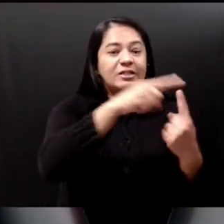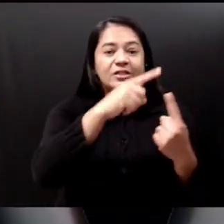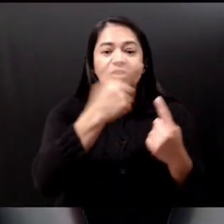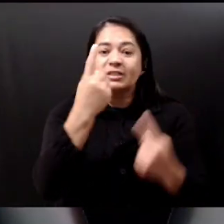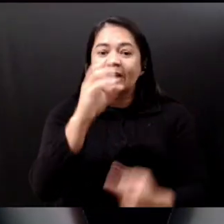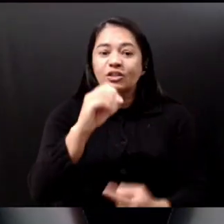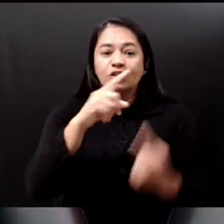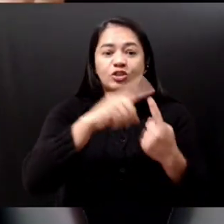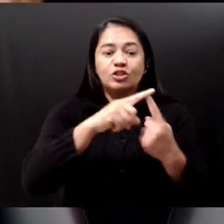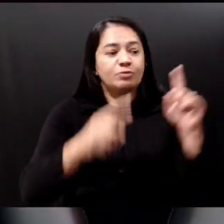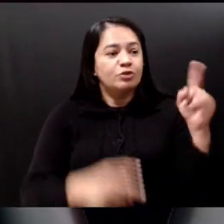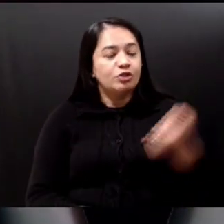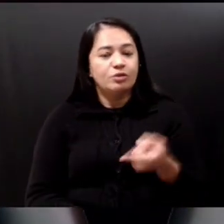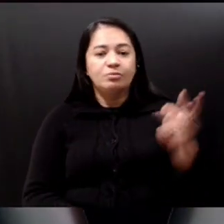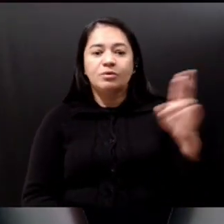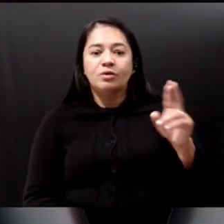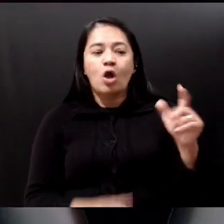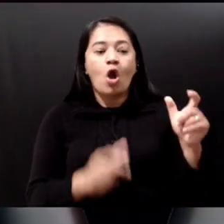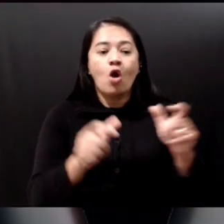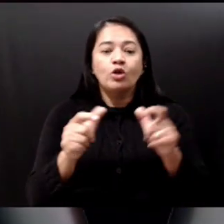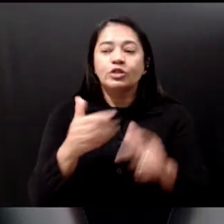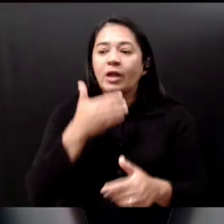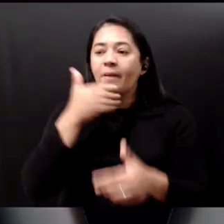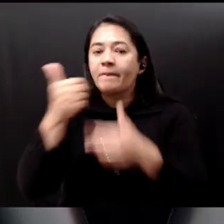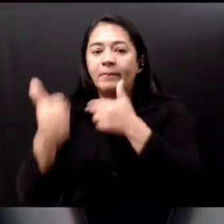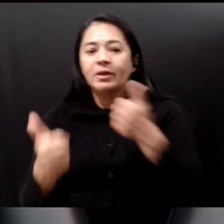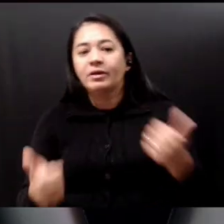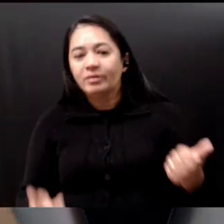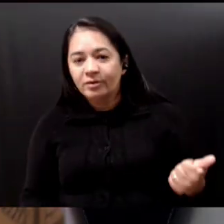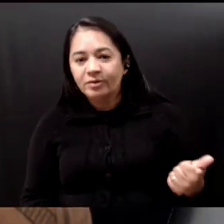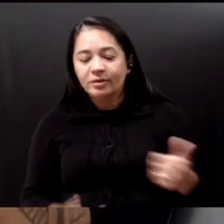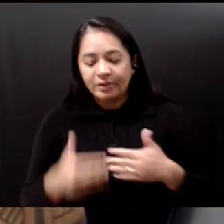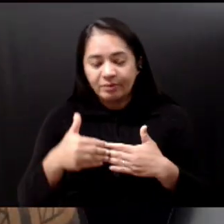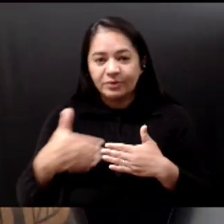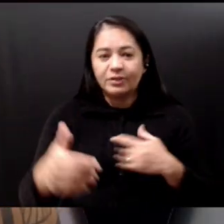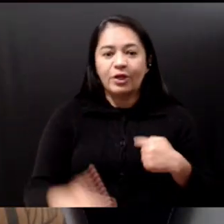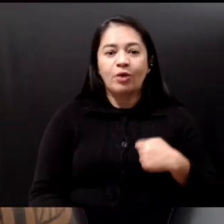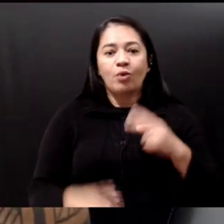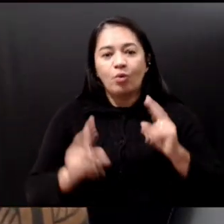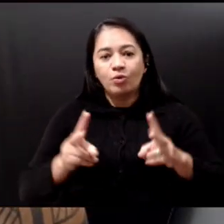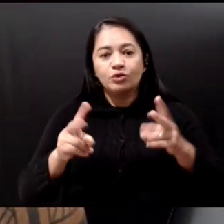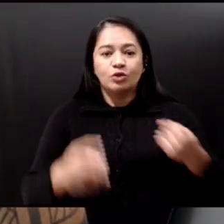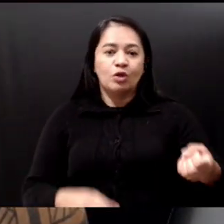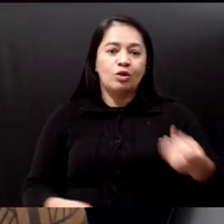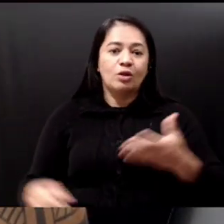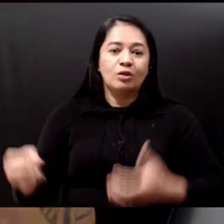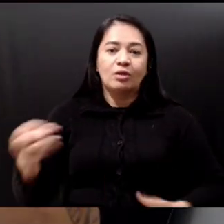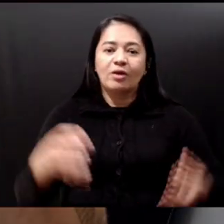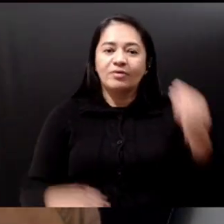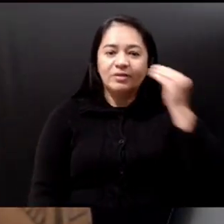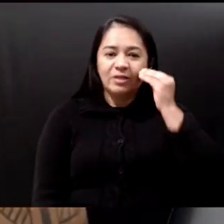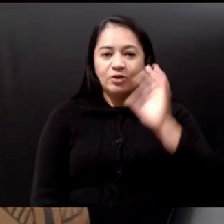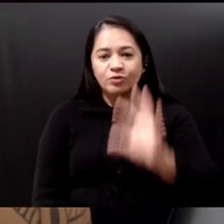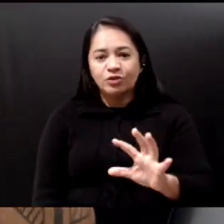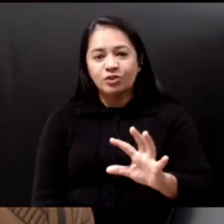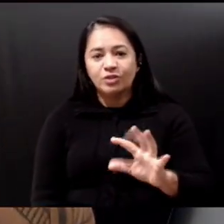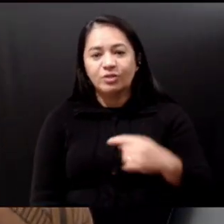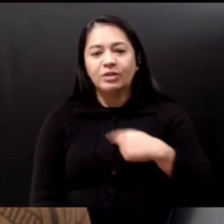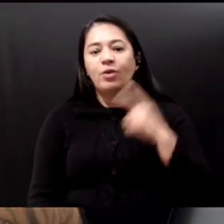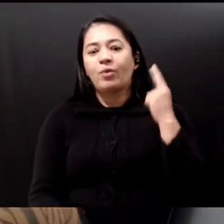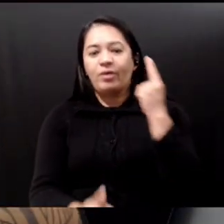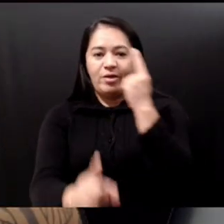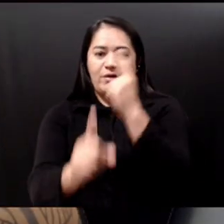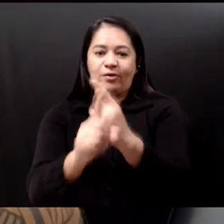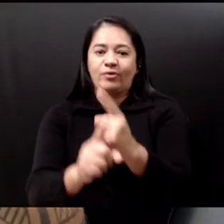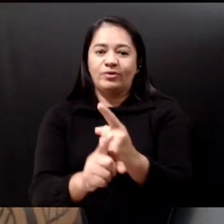que vai dar mais certo, para onde vai dar mais errado, e a partir daí eu continuo fazendo novos testes. Essa é a única maneira que eu encontrei de me atualizar o mais